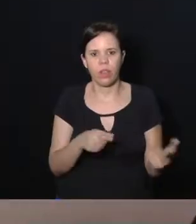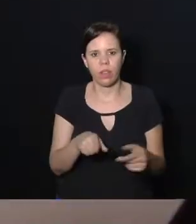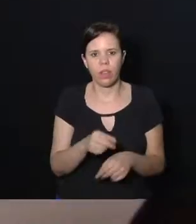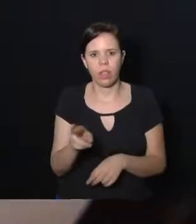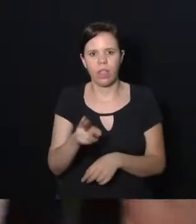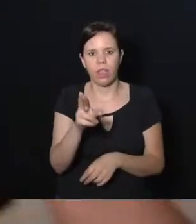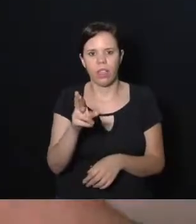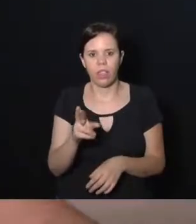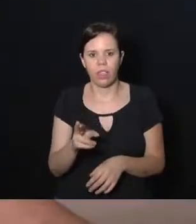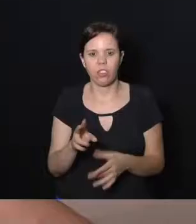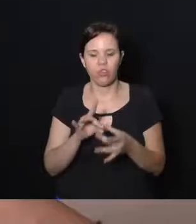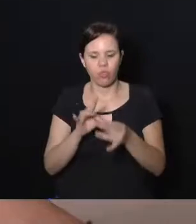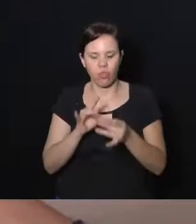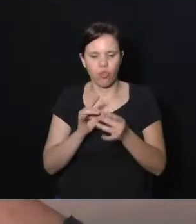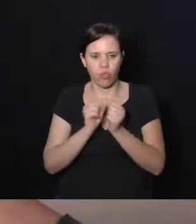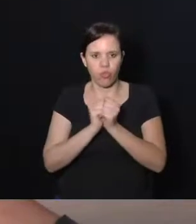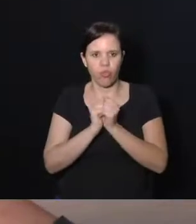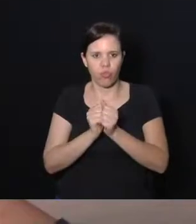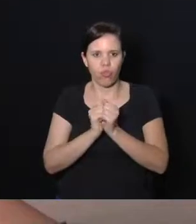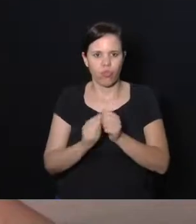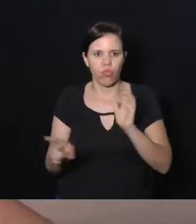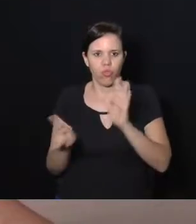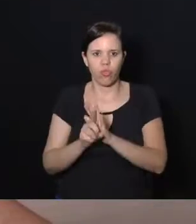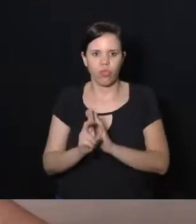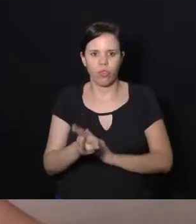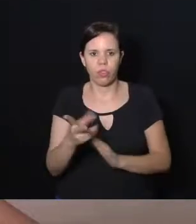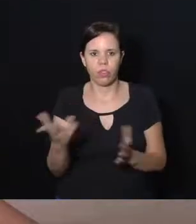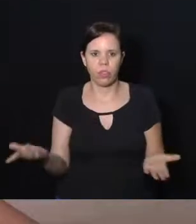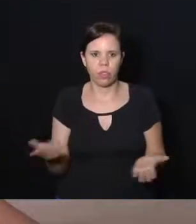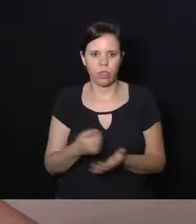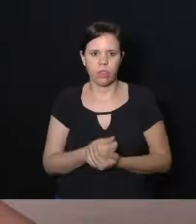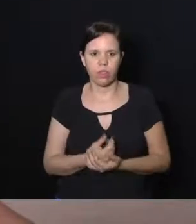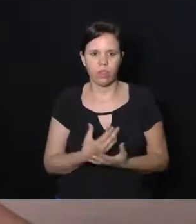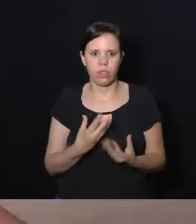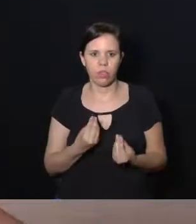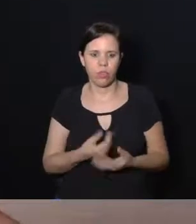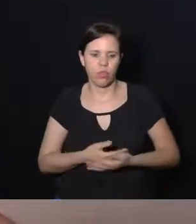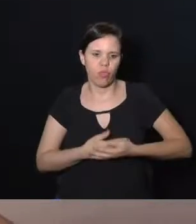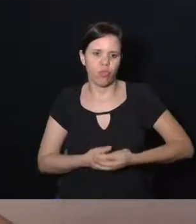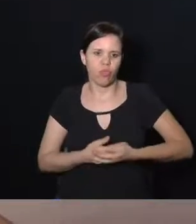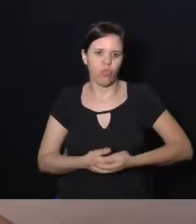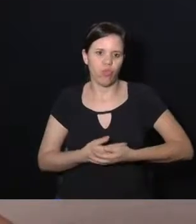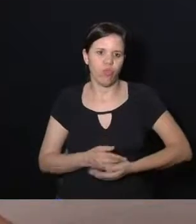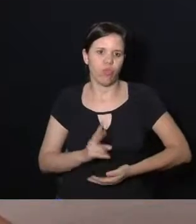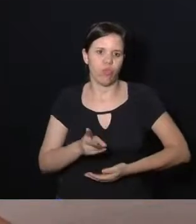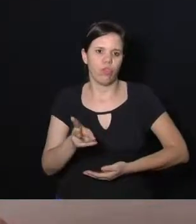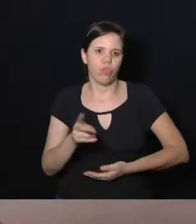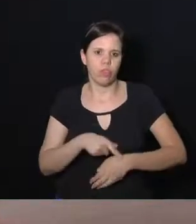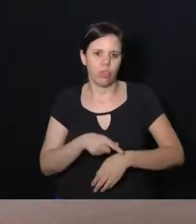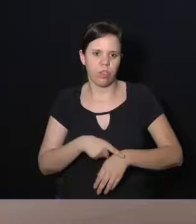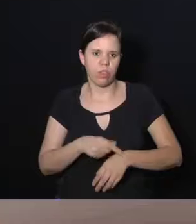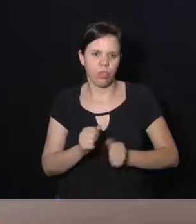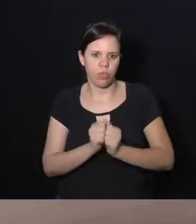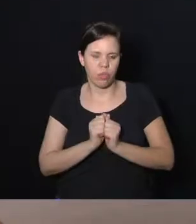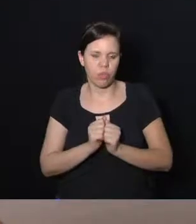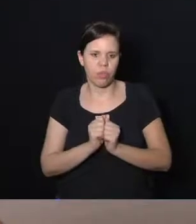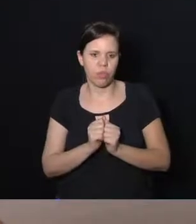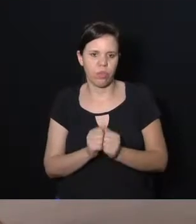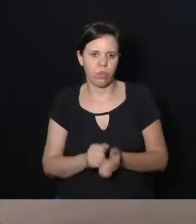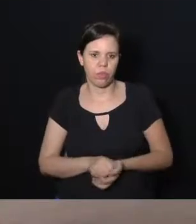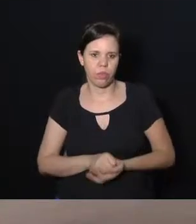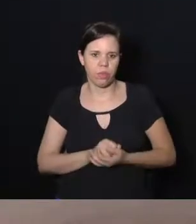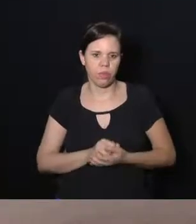Emera não desgruda do dono. Elas são, assim, muito de colo o tempo inteiro comigo,